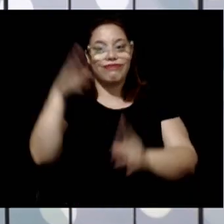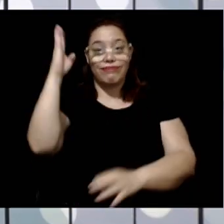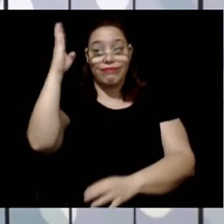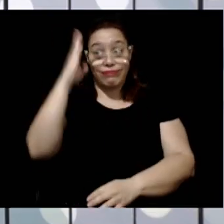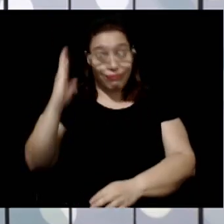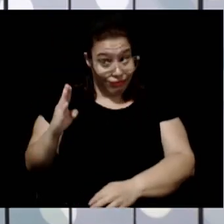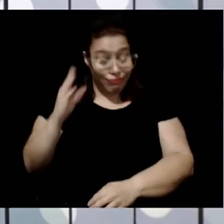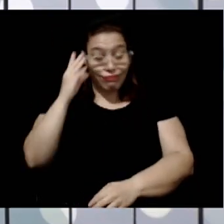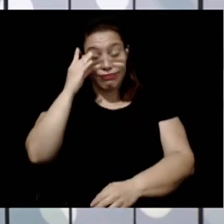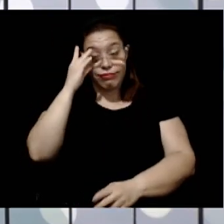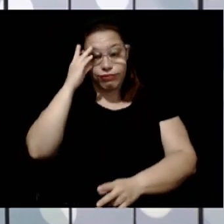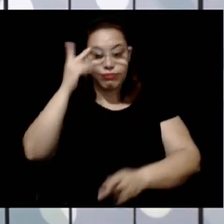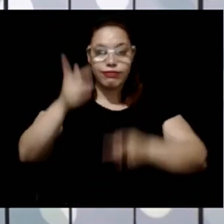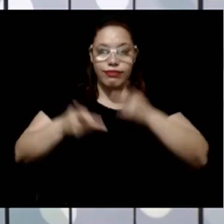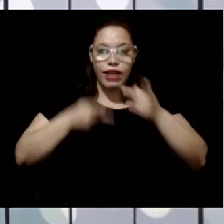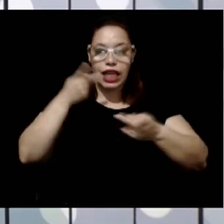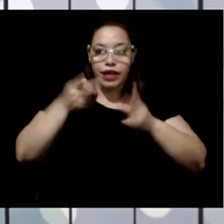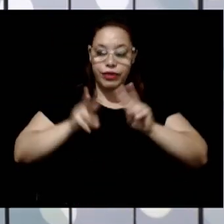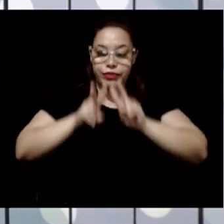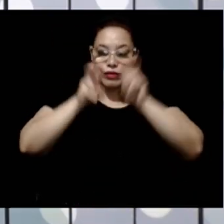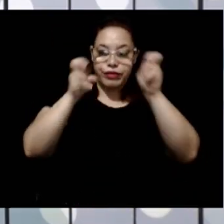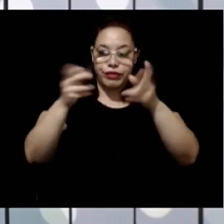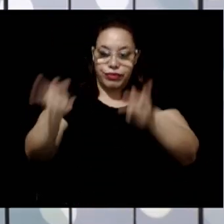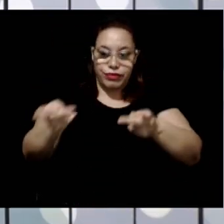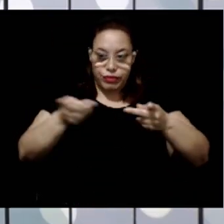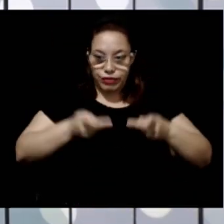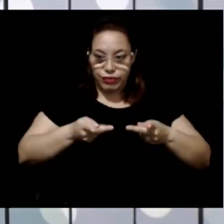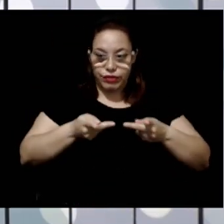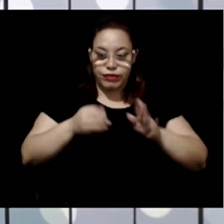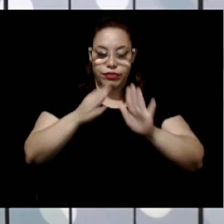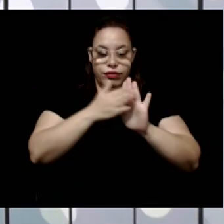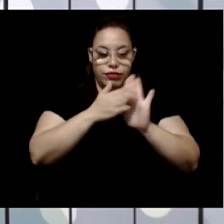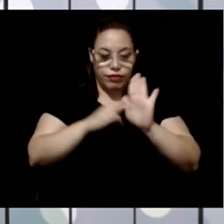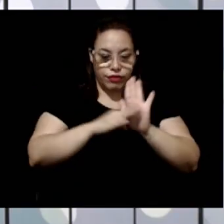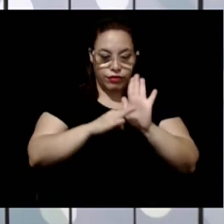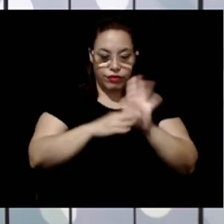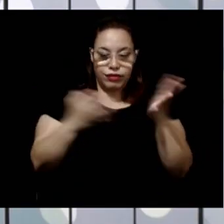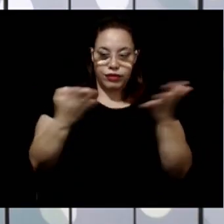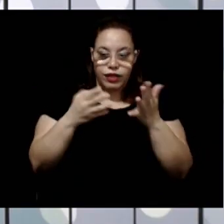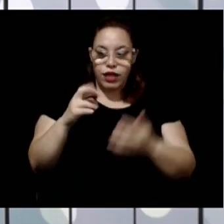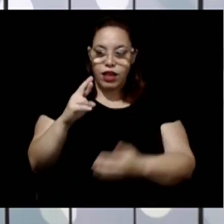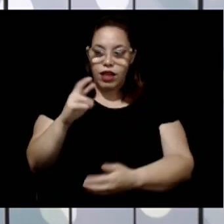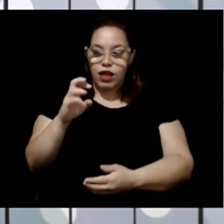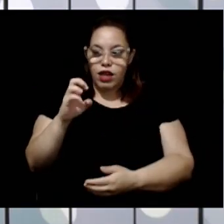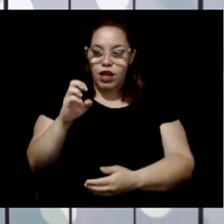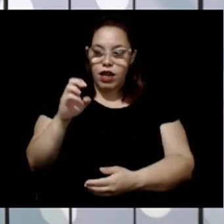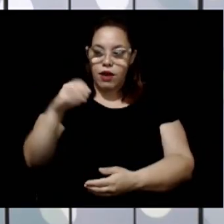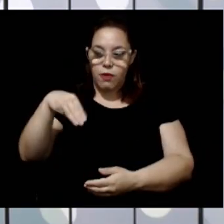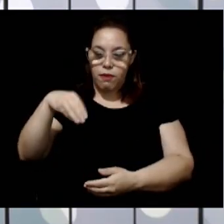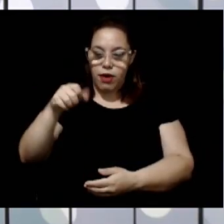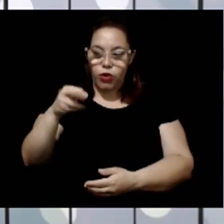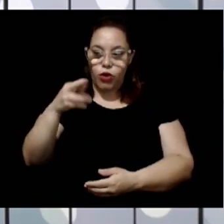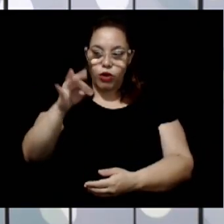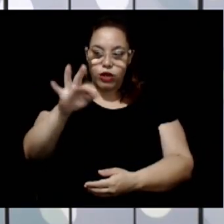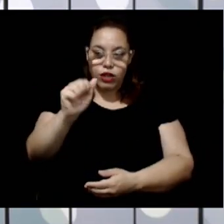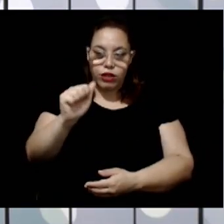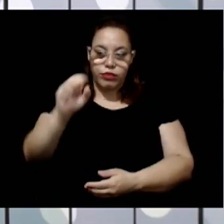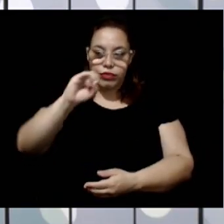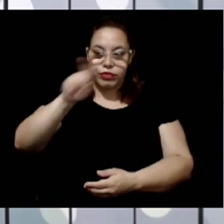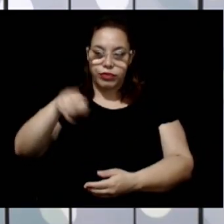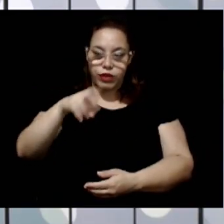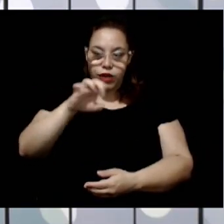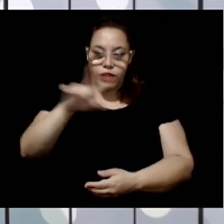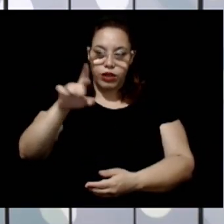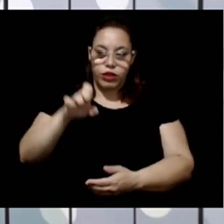sobre esse assunto, o convidado do programa de hoje é o reumatologista José Eduardo Martinez.